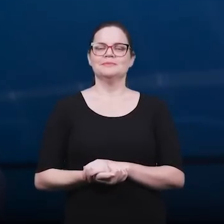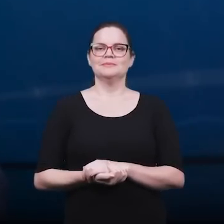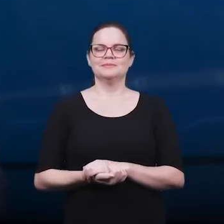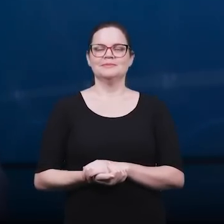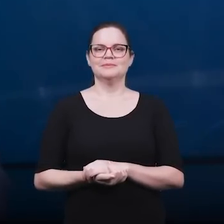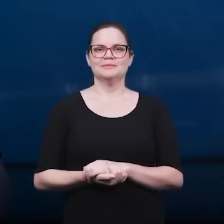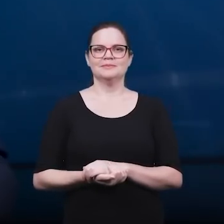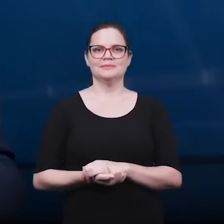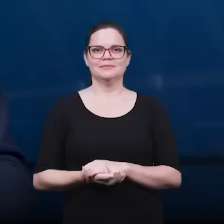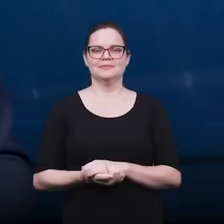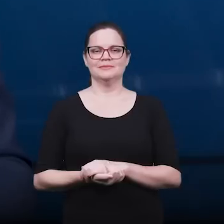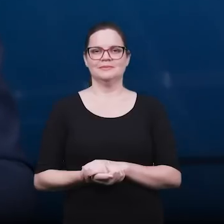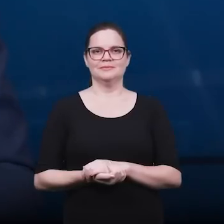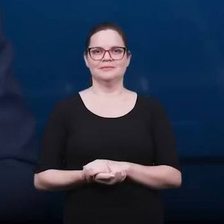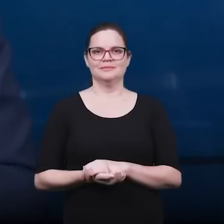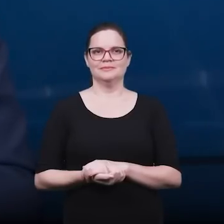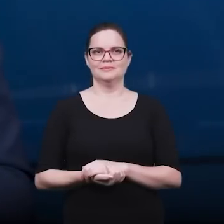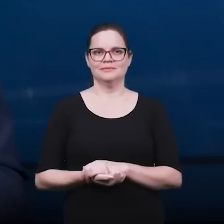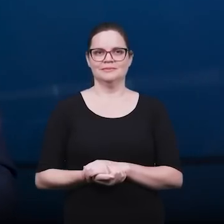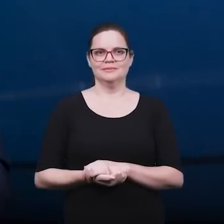manainews@radiomanaim.com.br